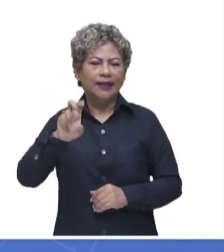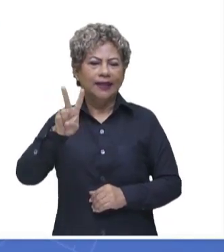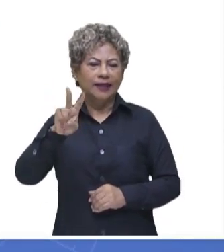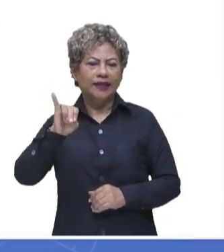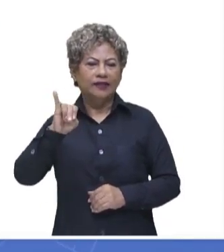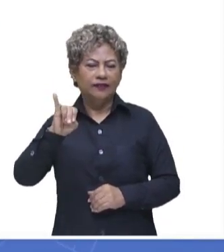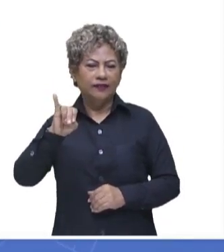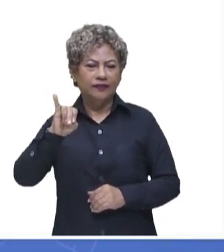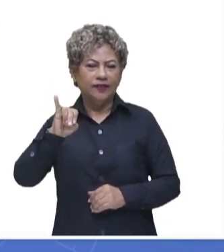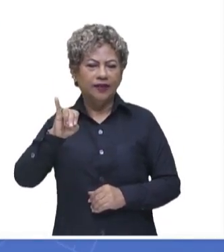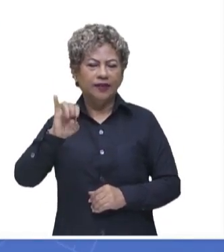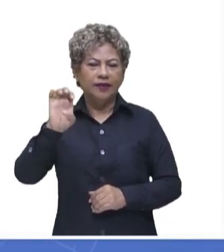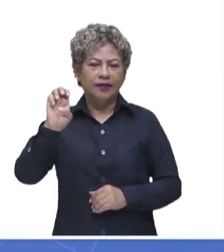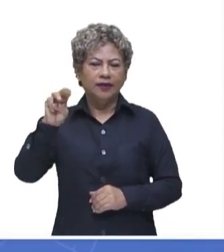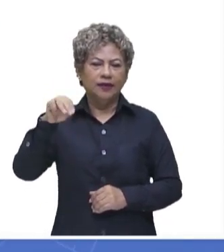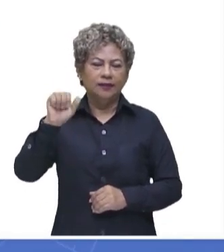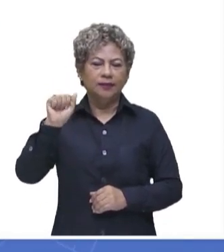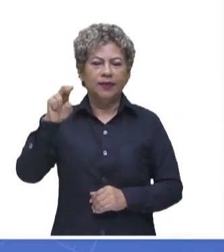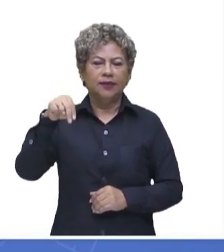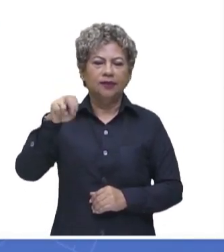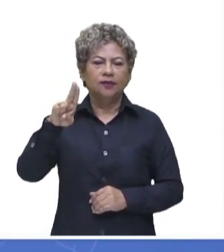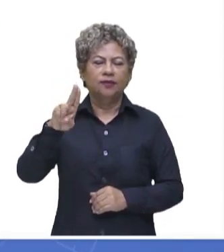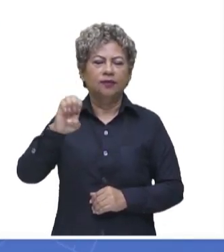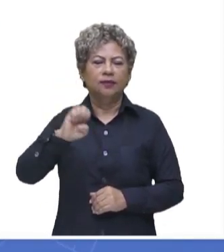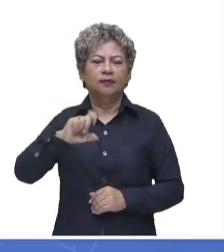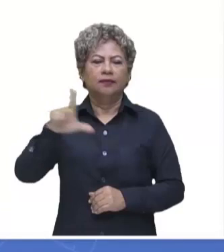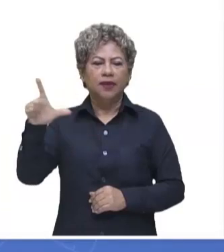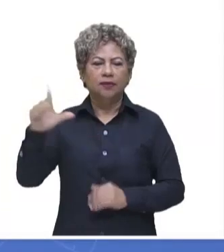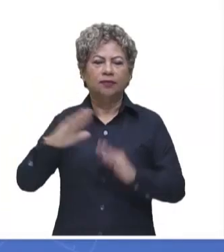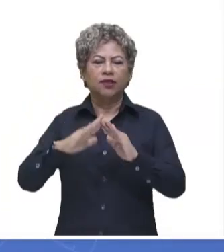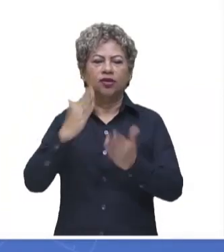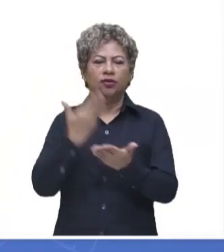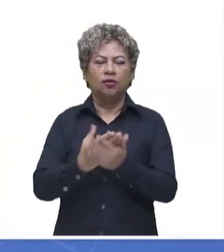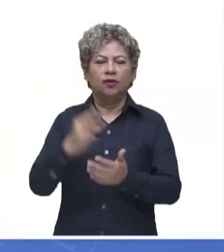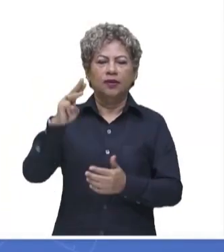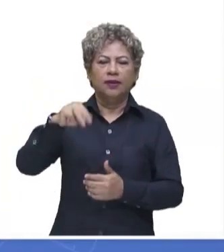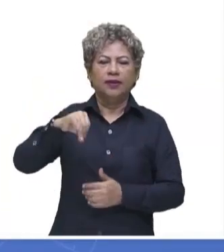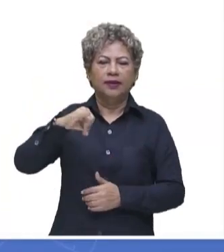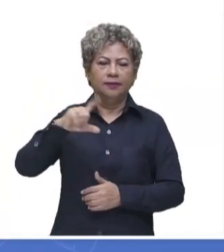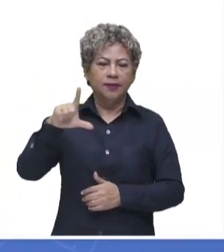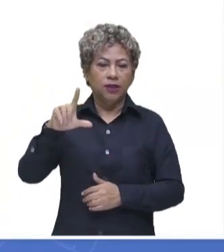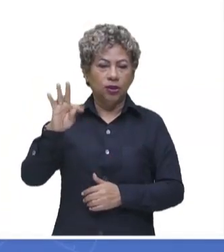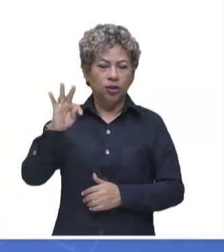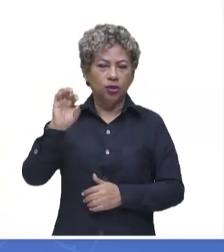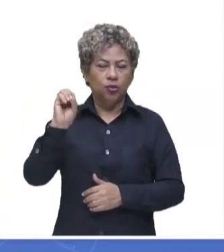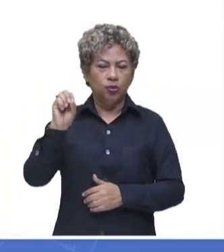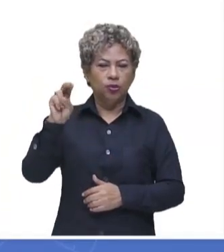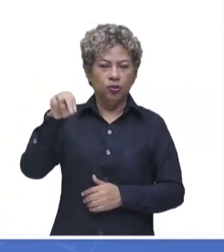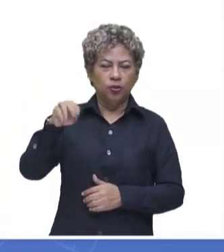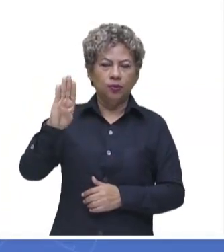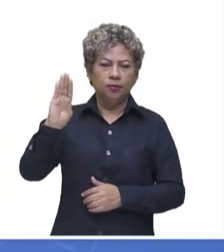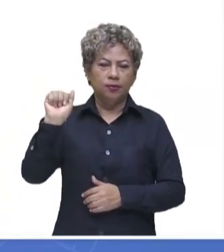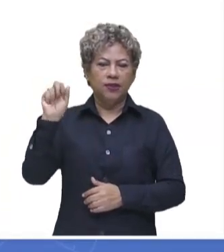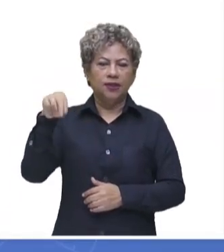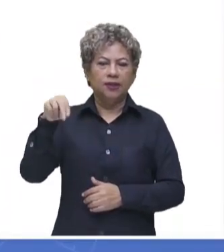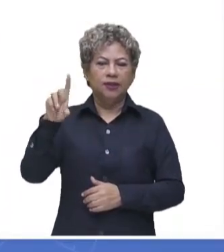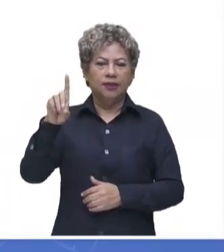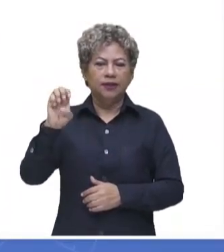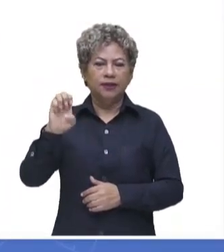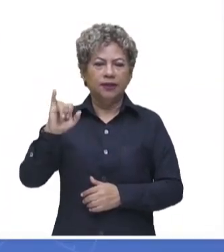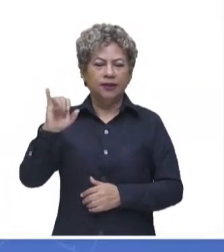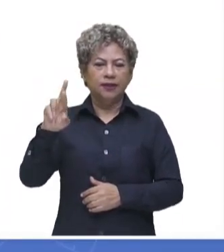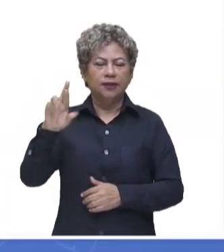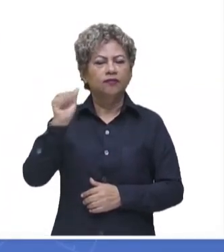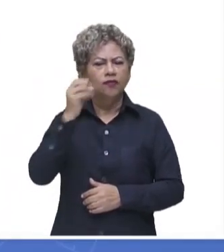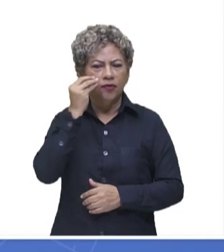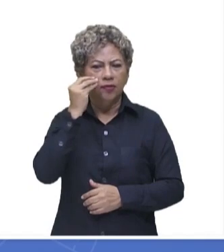Levi Emanuel, letra C, escola Milton Bandeira. Obrigado pela participação. Vamos então verificar a resposta dessa